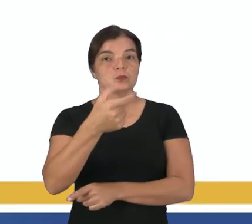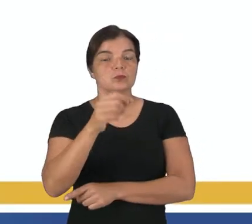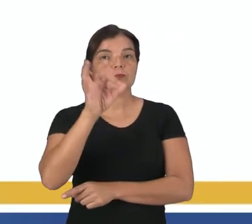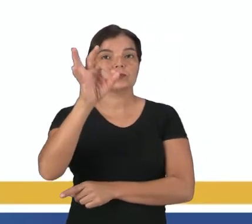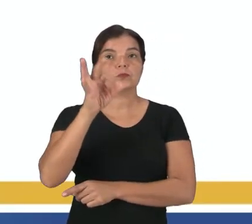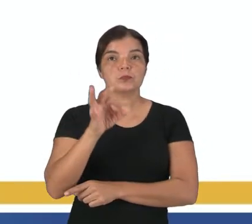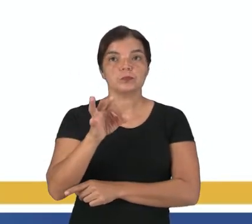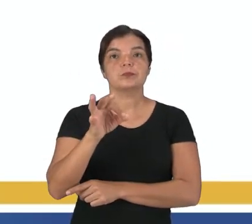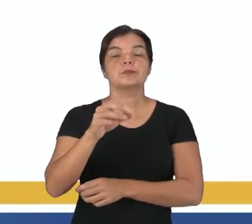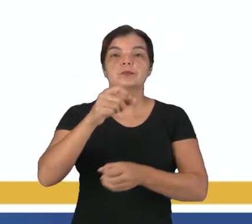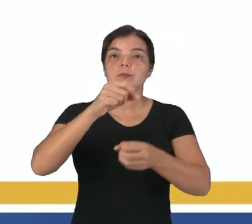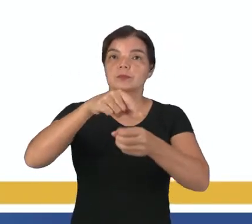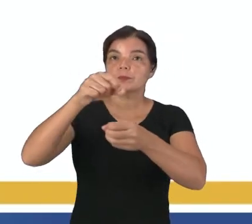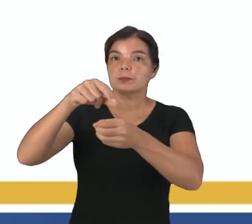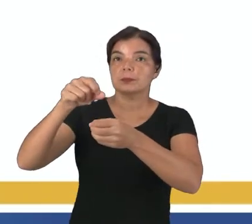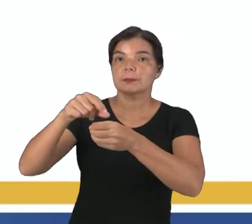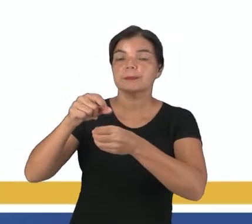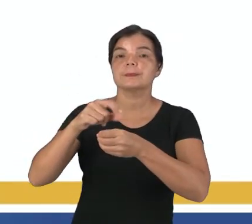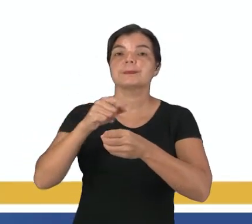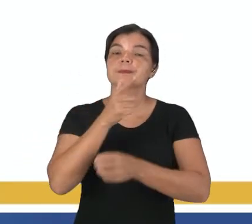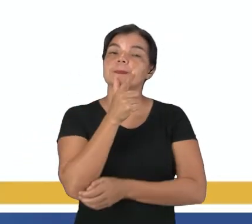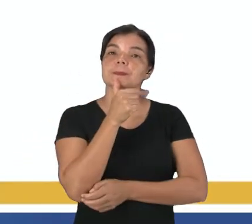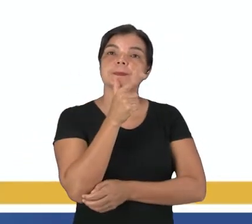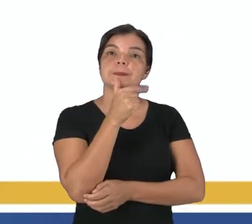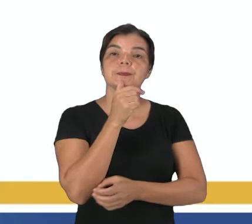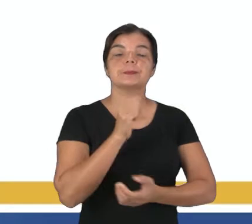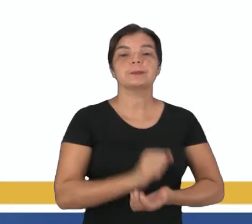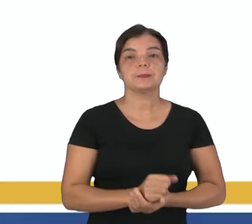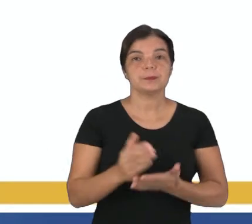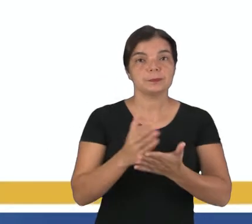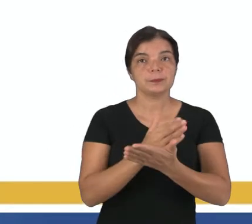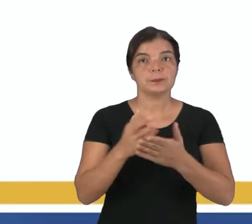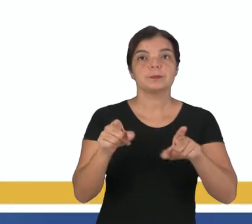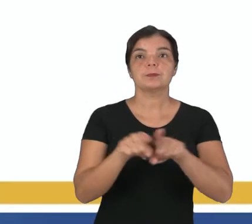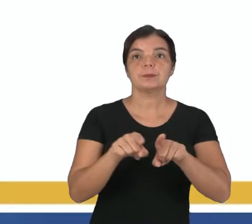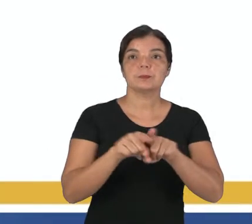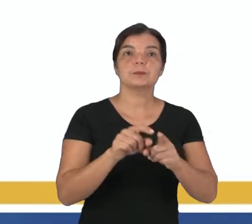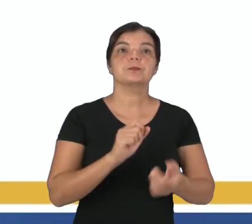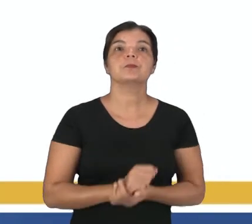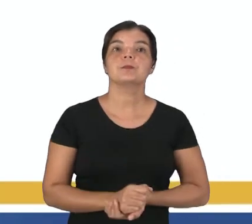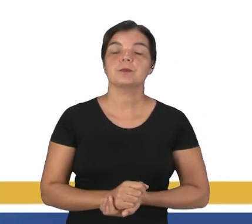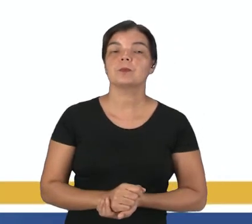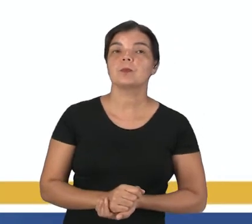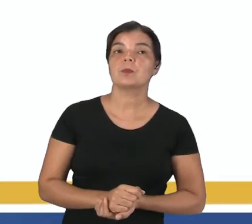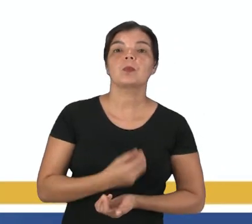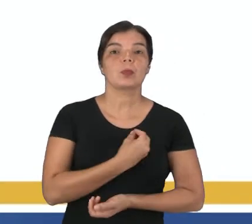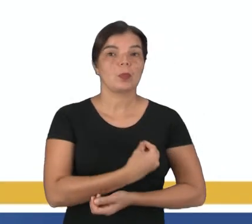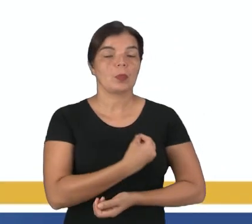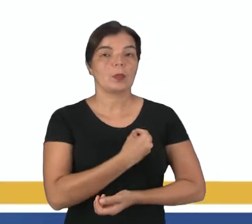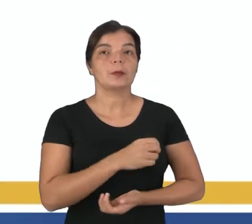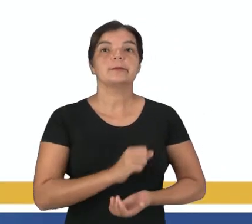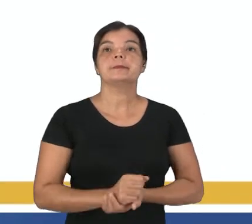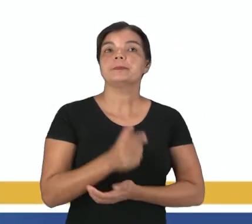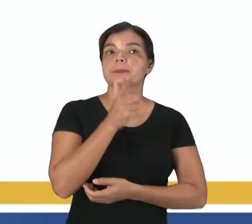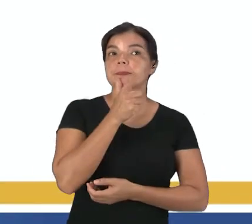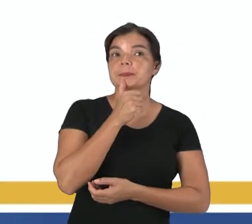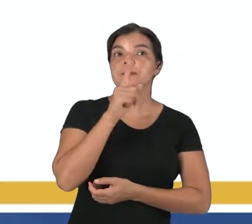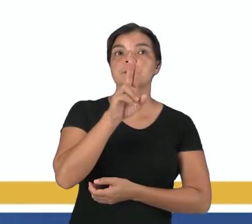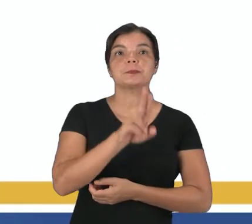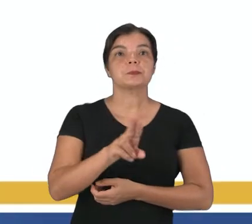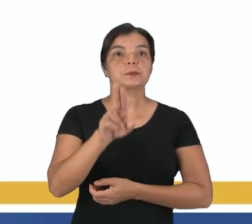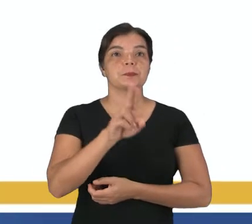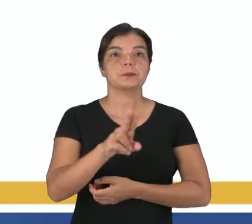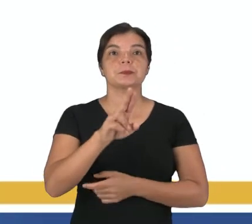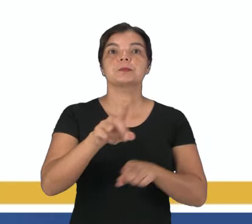pode constituir em torno de vinte por cento ou menos como é o exemplo de algumas sementes por exemplo alguns seres vivos como algumas sementes